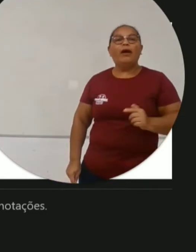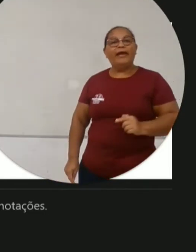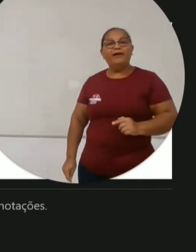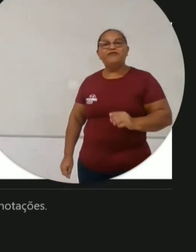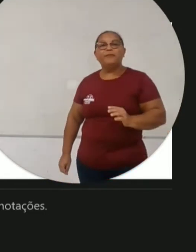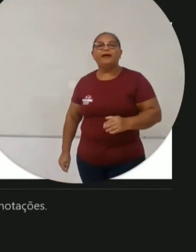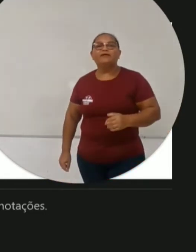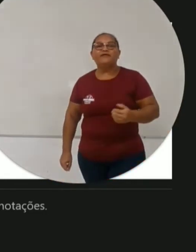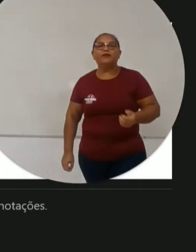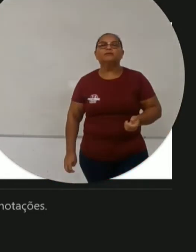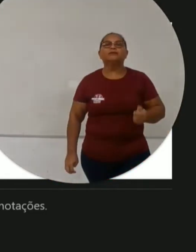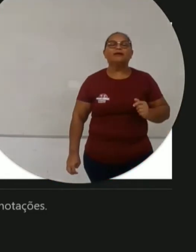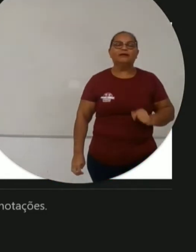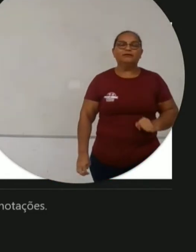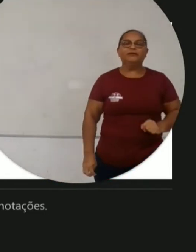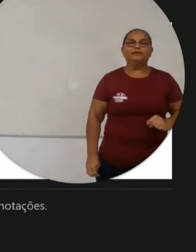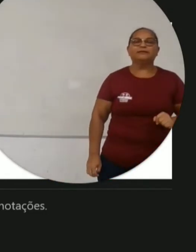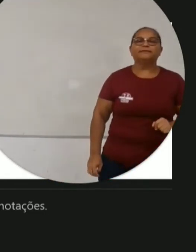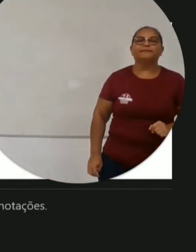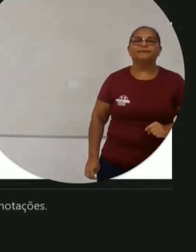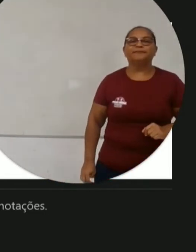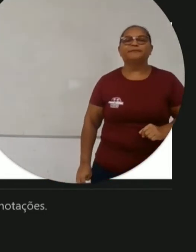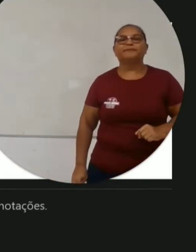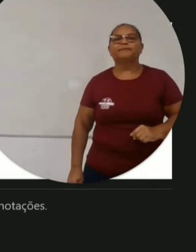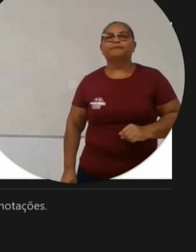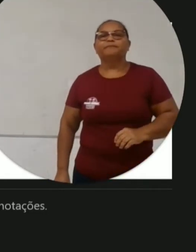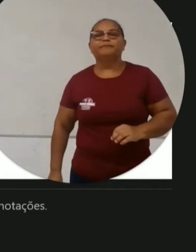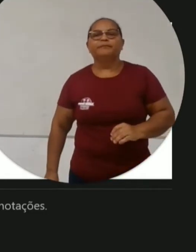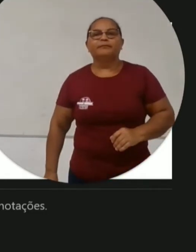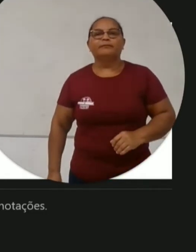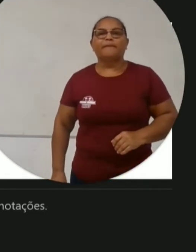F para fenômenos da natureza.